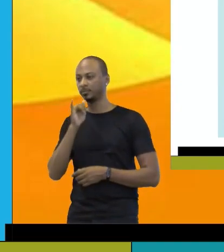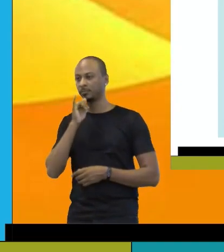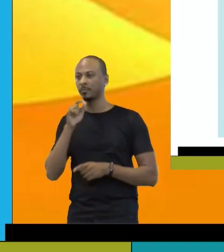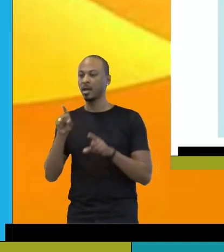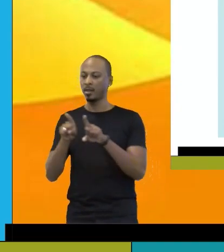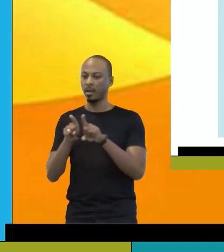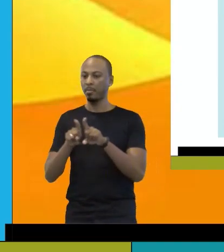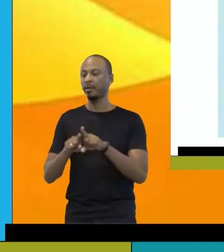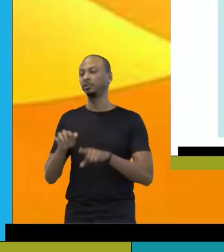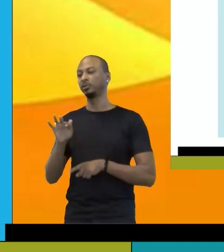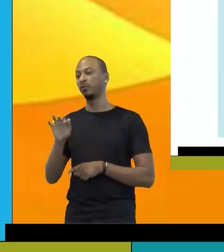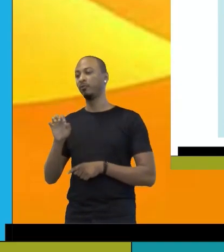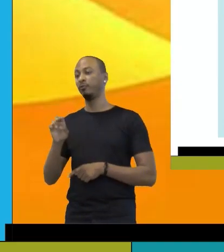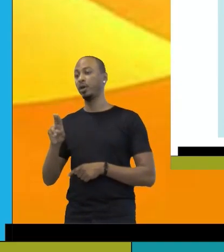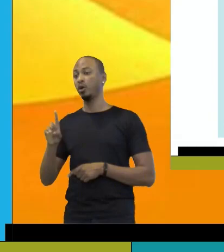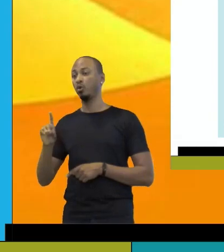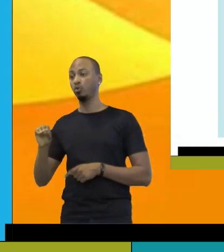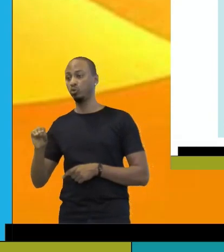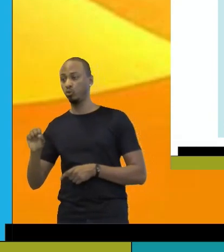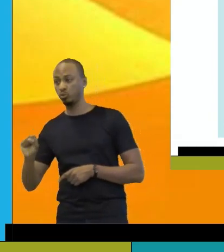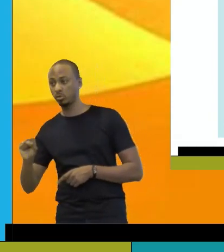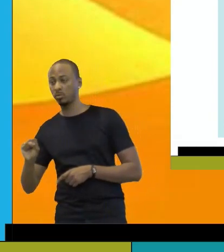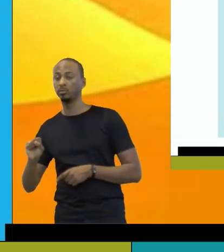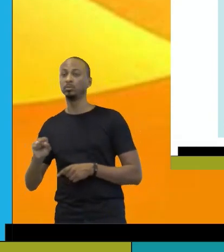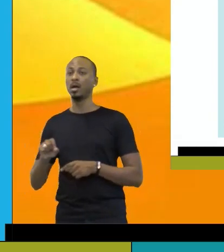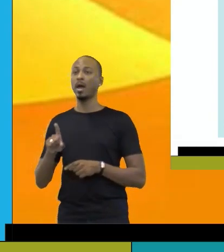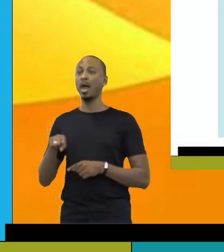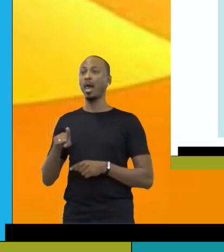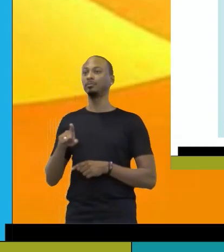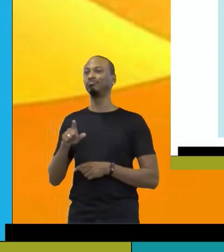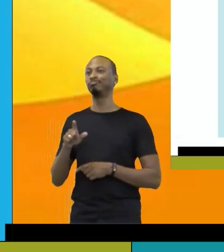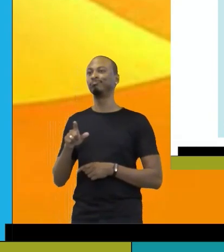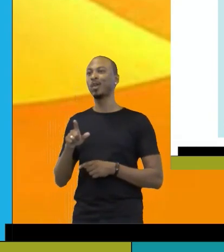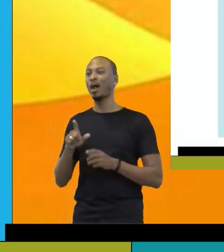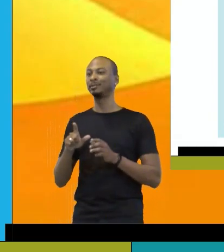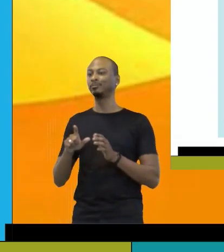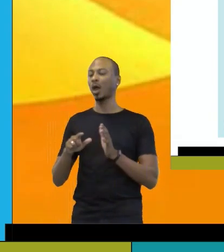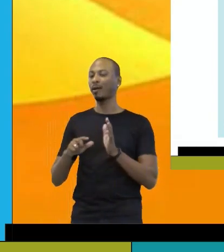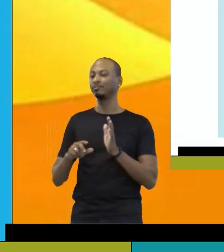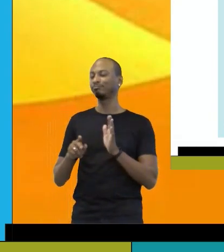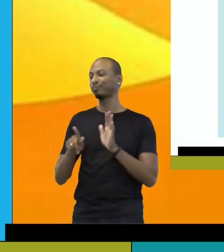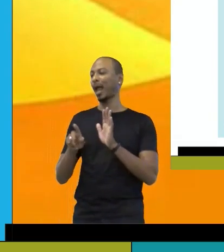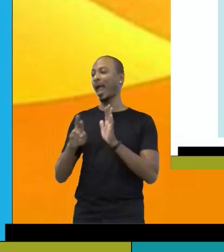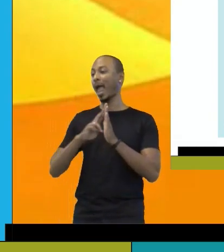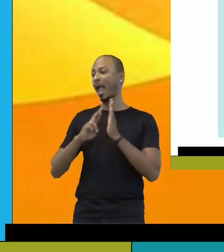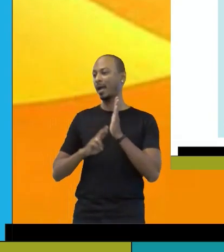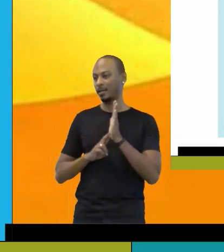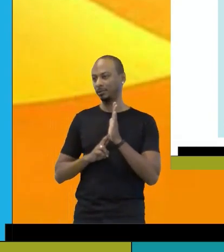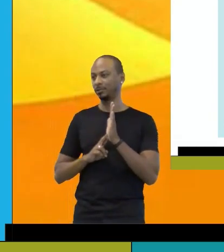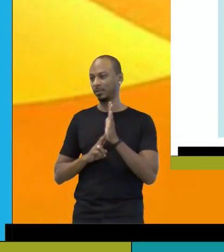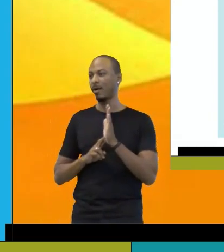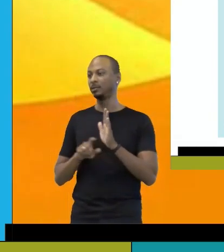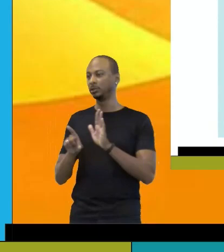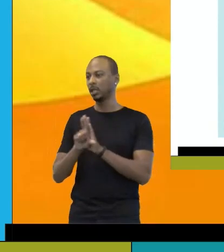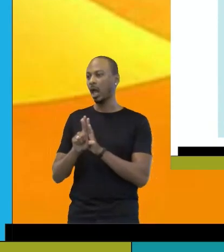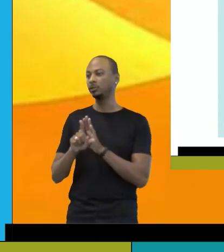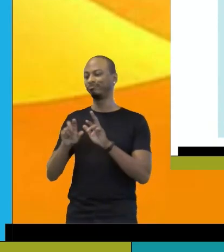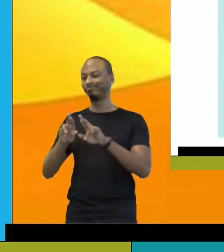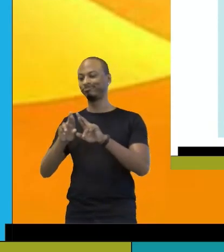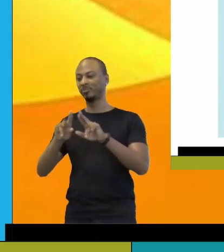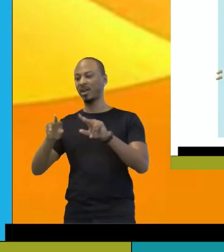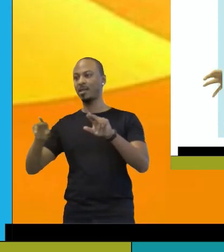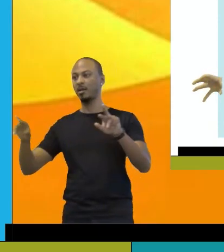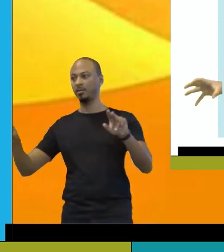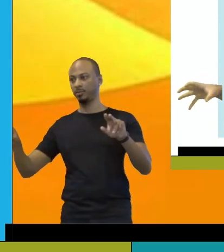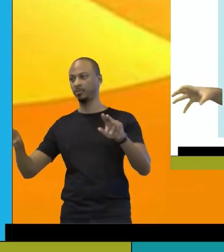feudos com estruturas normativas, com regras e leis muito distintas umas das outras. O que